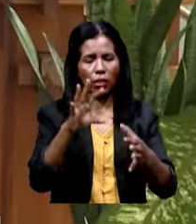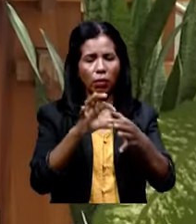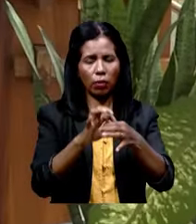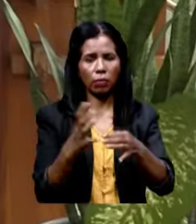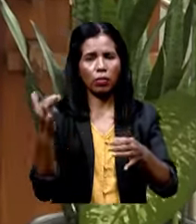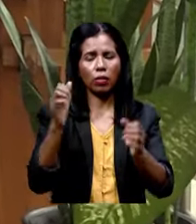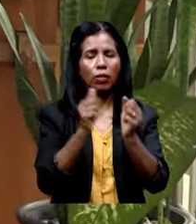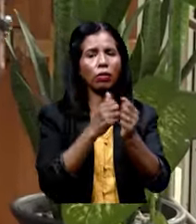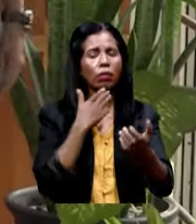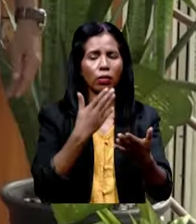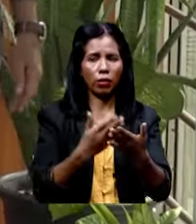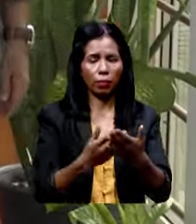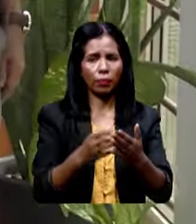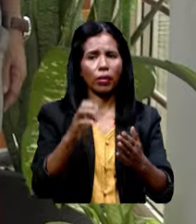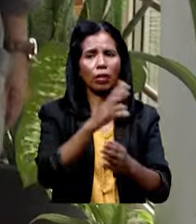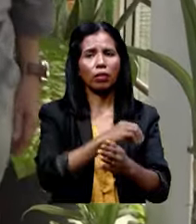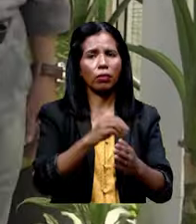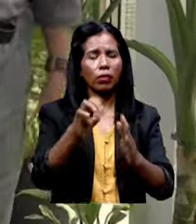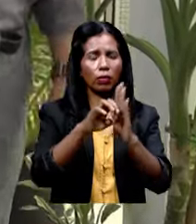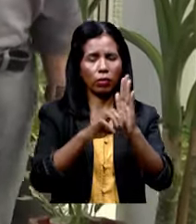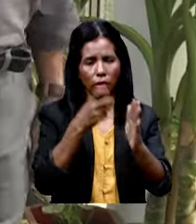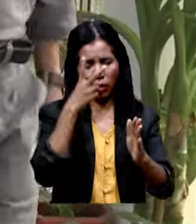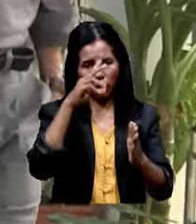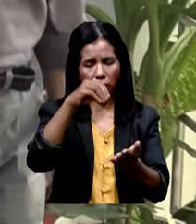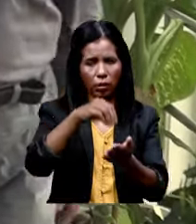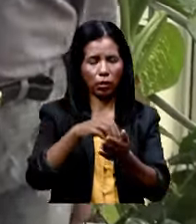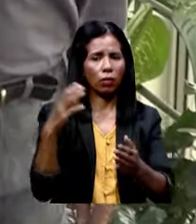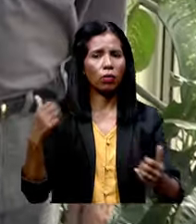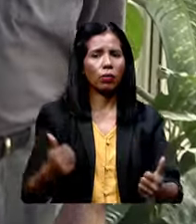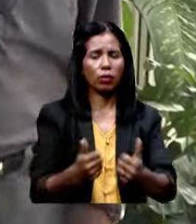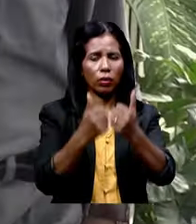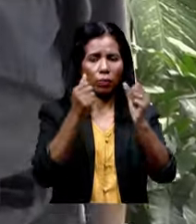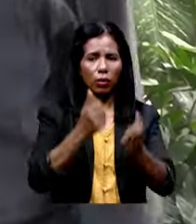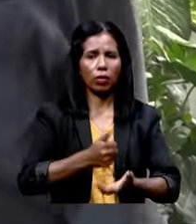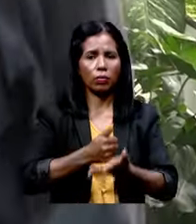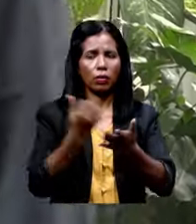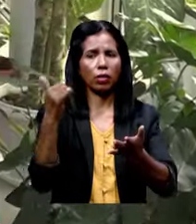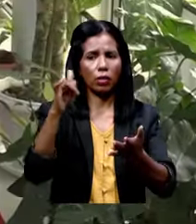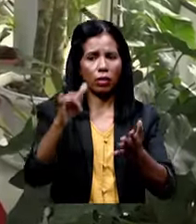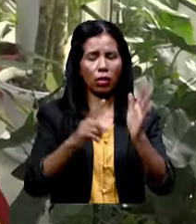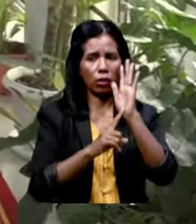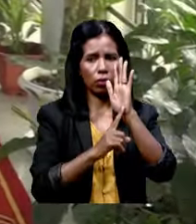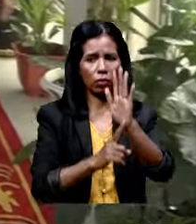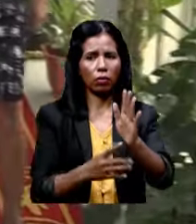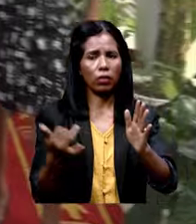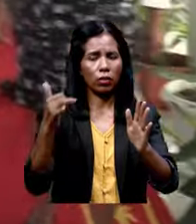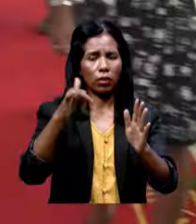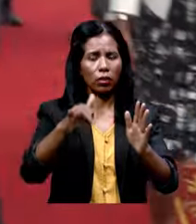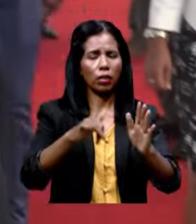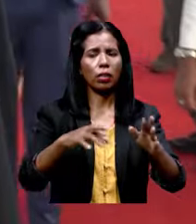Hodiak. Tamane parte executivo se haré no se cria competição atunune bela ajuda sira a tudo sirne criatividade e